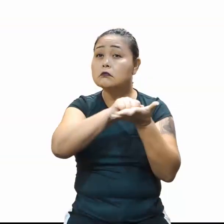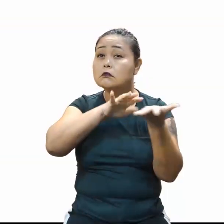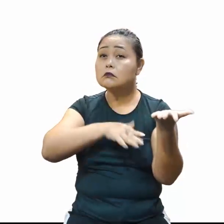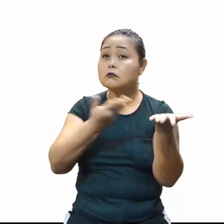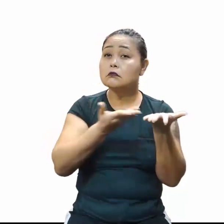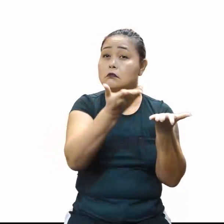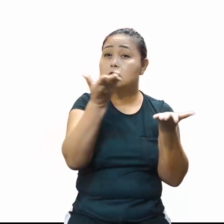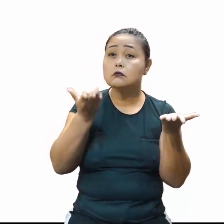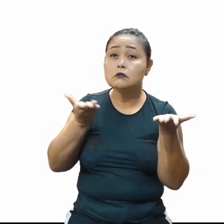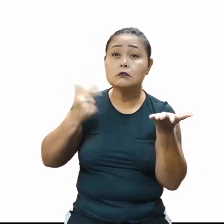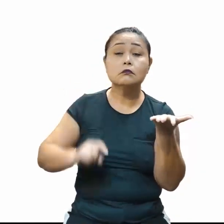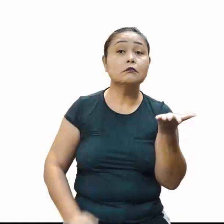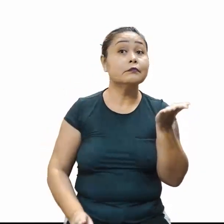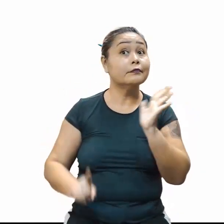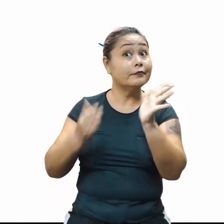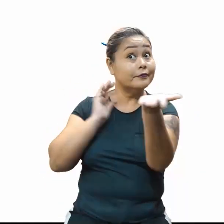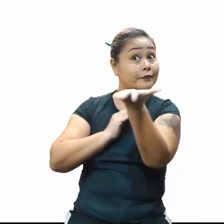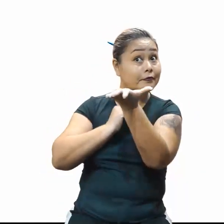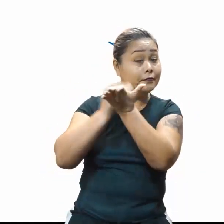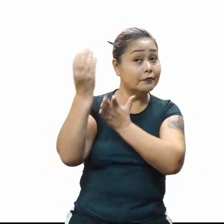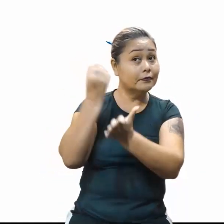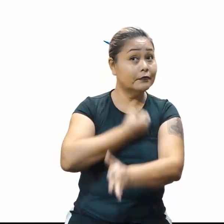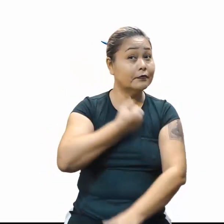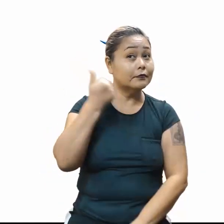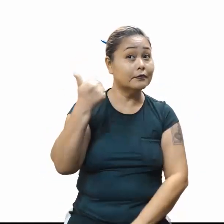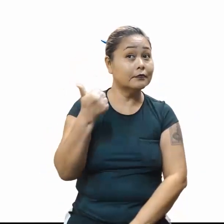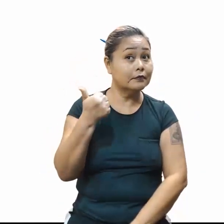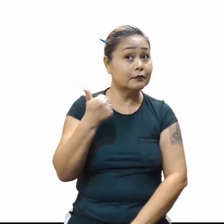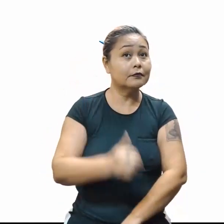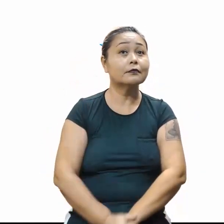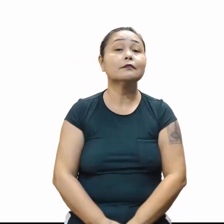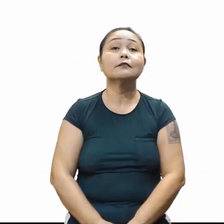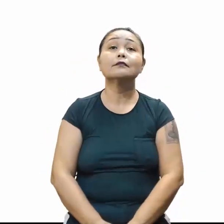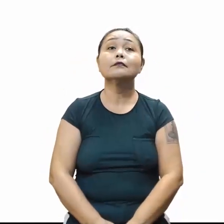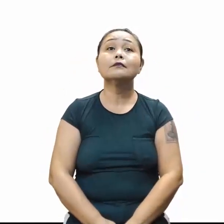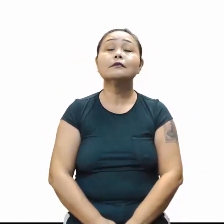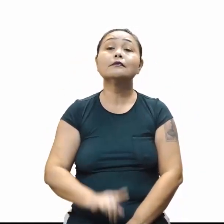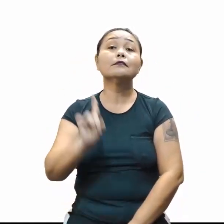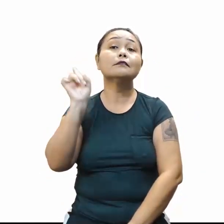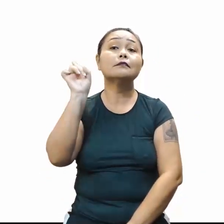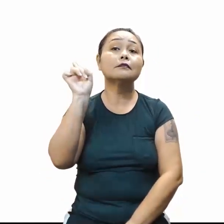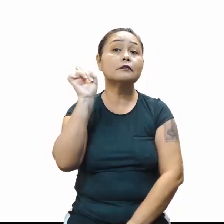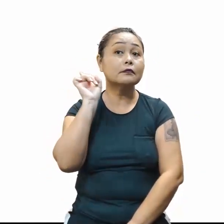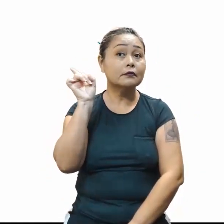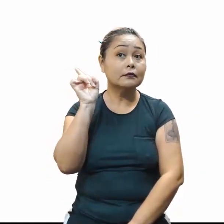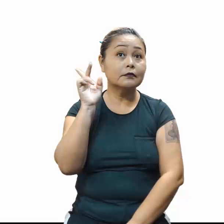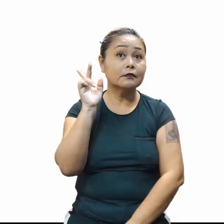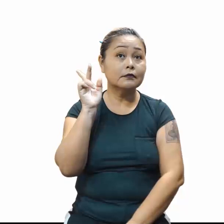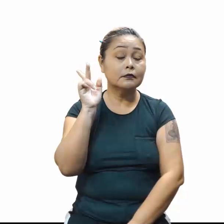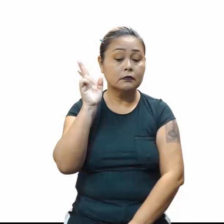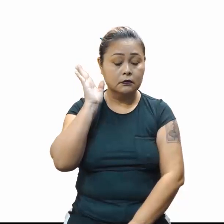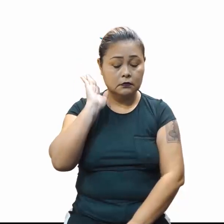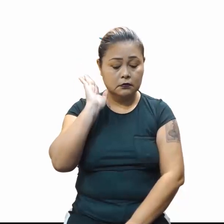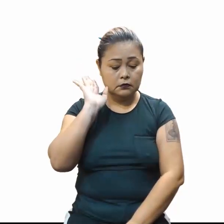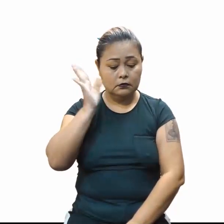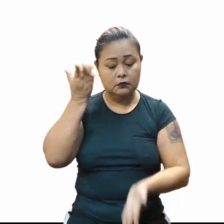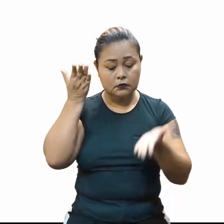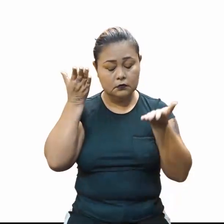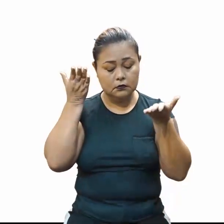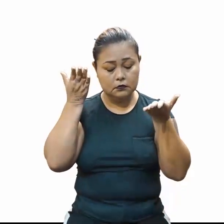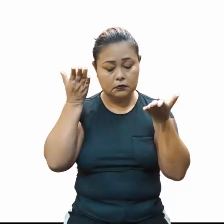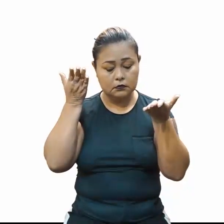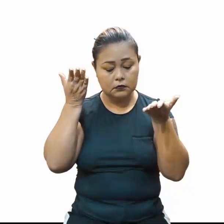vocês, que ela começa com a questão de número 1. A questão de número 1 diz assim: